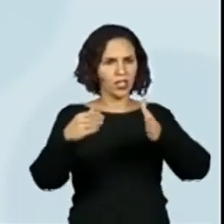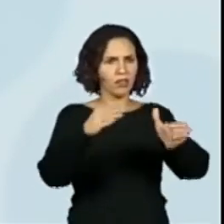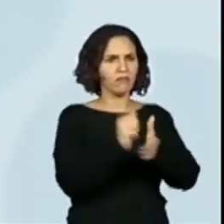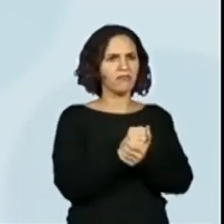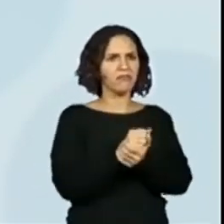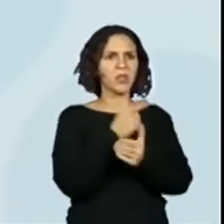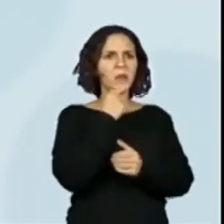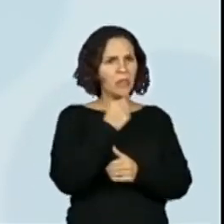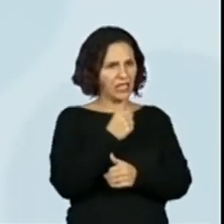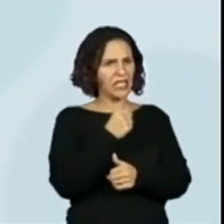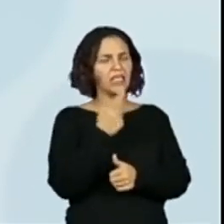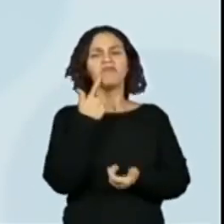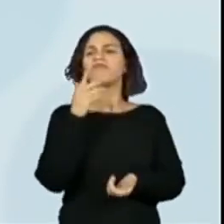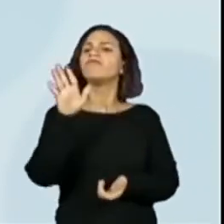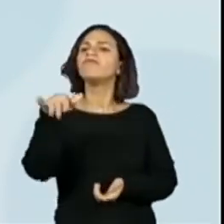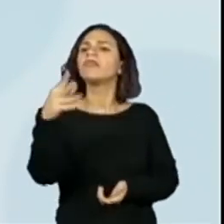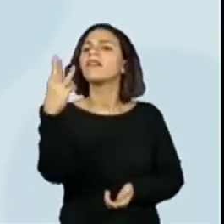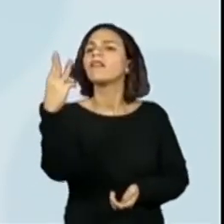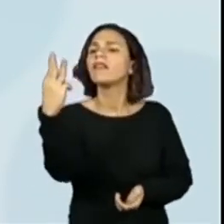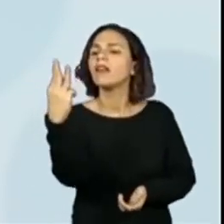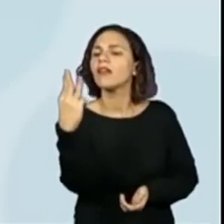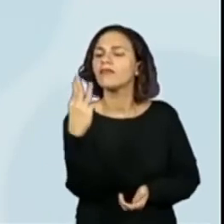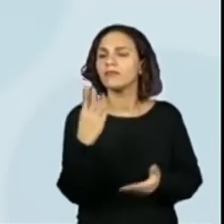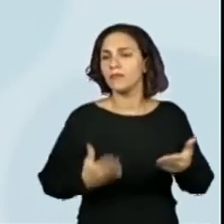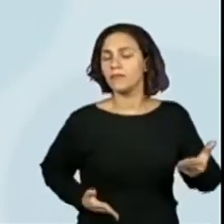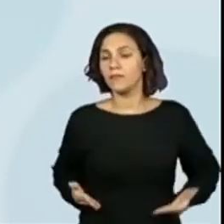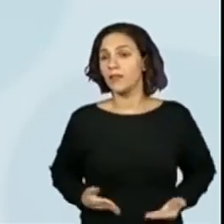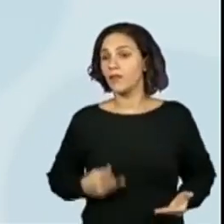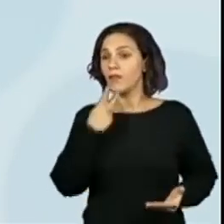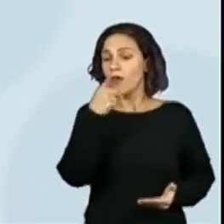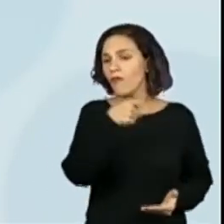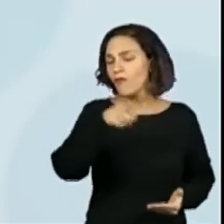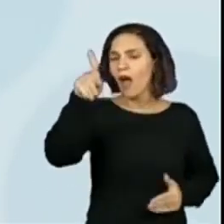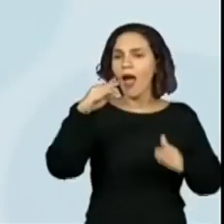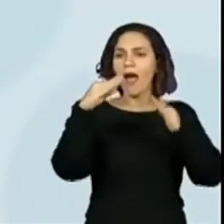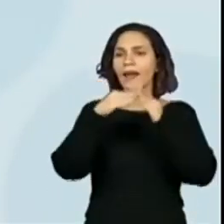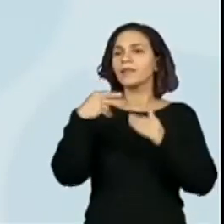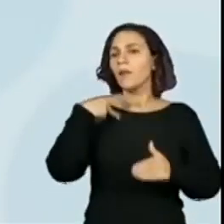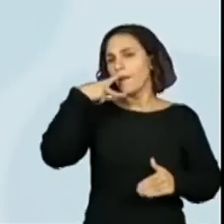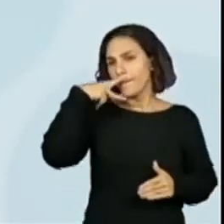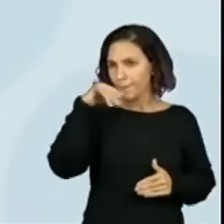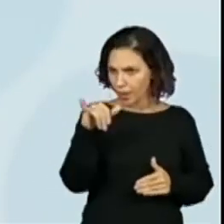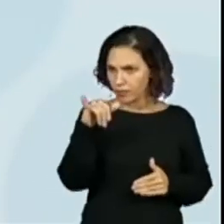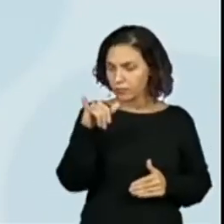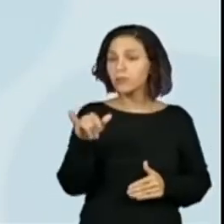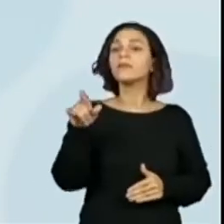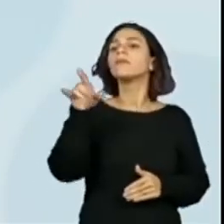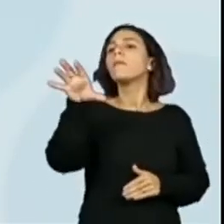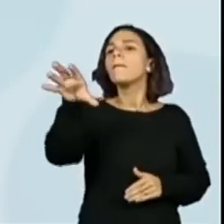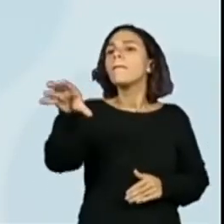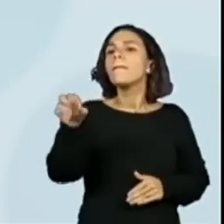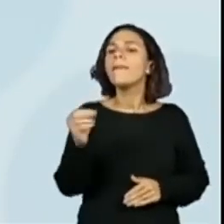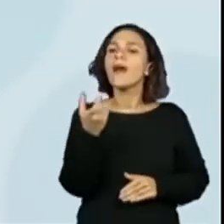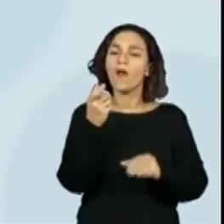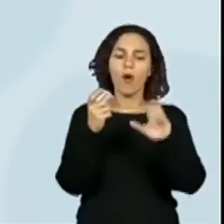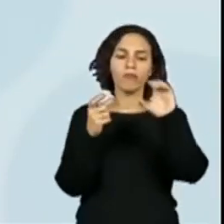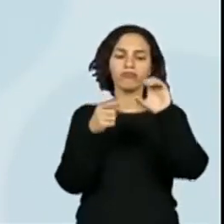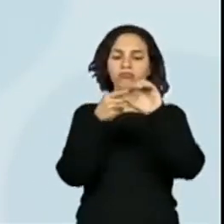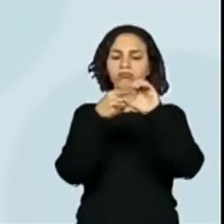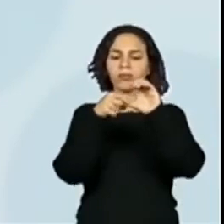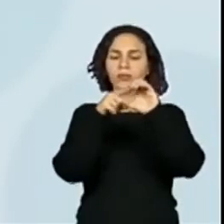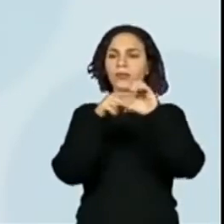3 fâmulos. A moça mandou-os à casa de seu pai para trazerem um caroço de